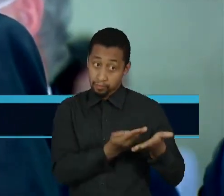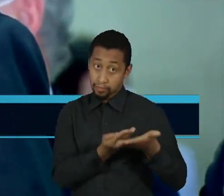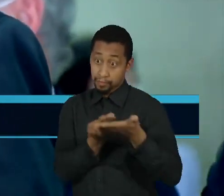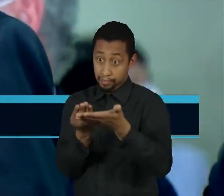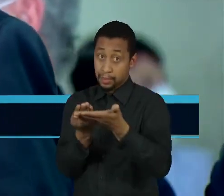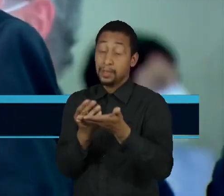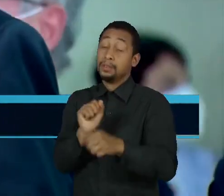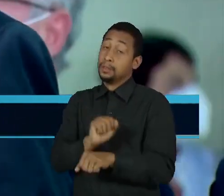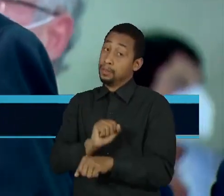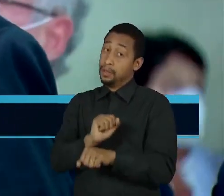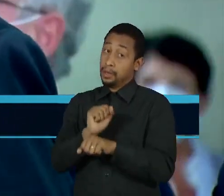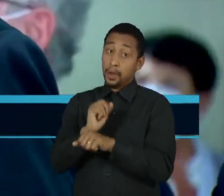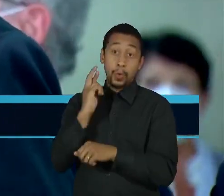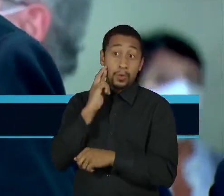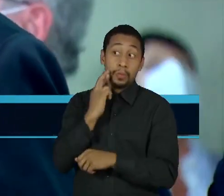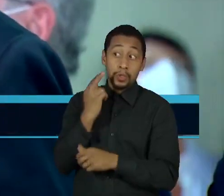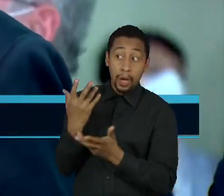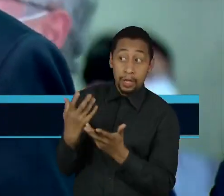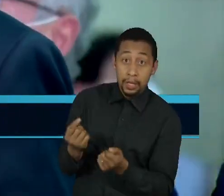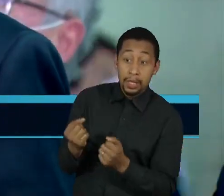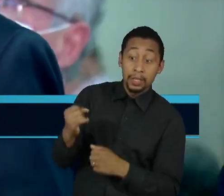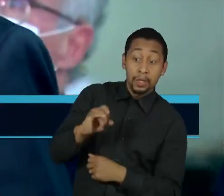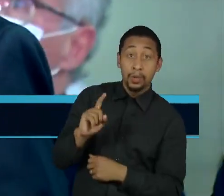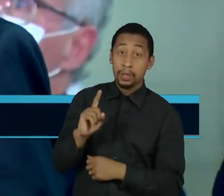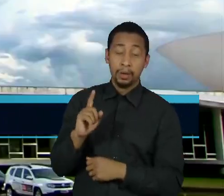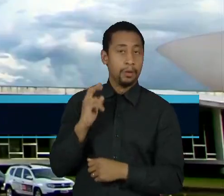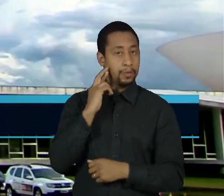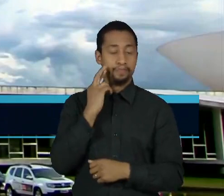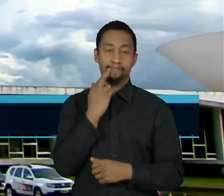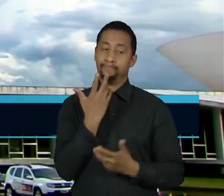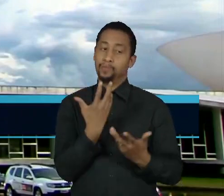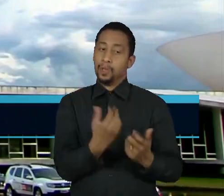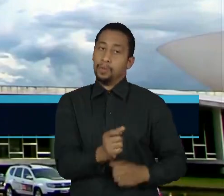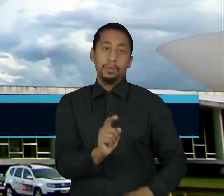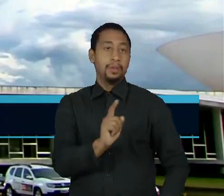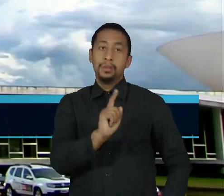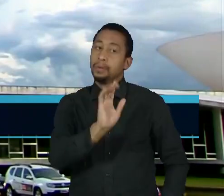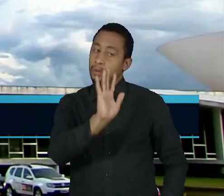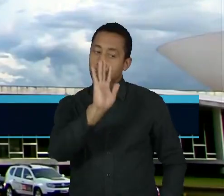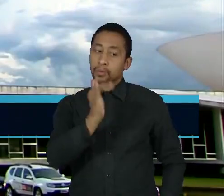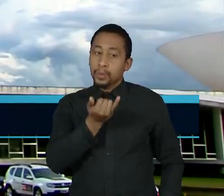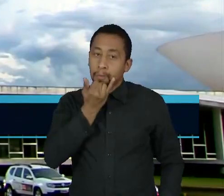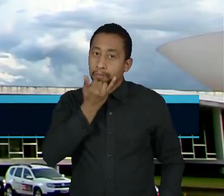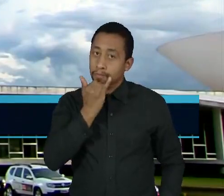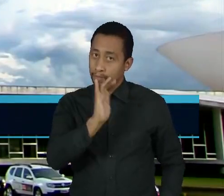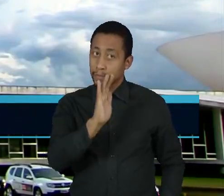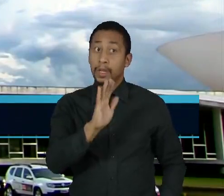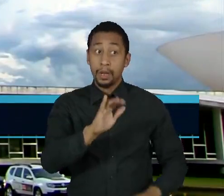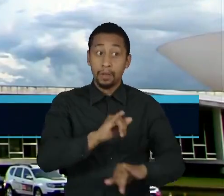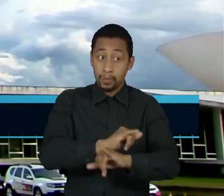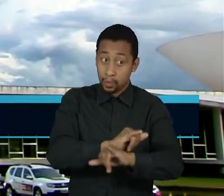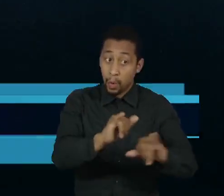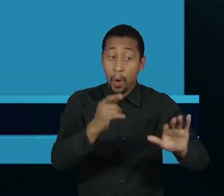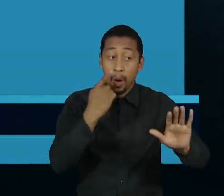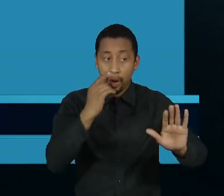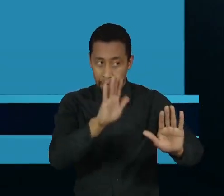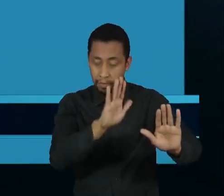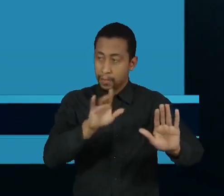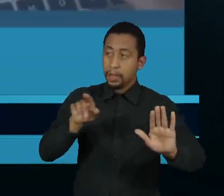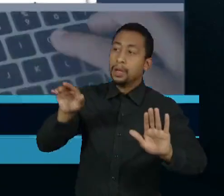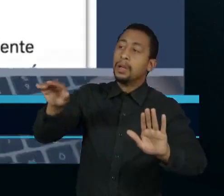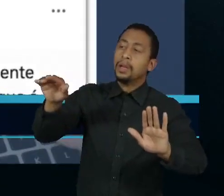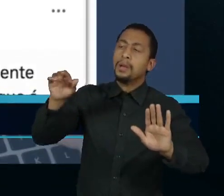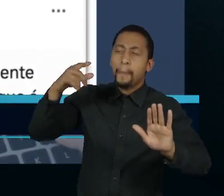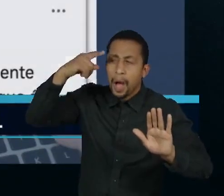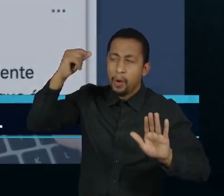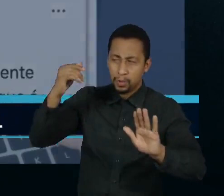Rodrigo Pacheco, que já disse ser contra a formalização. Pacheco pediu apenas a retratação de Barroso. O ministro,